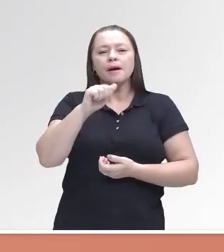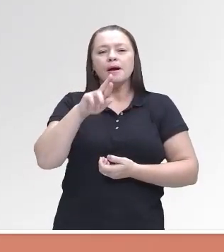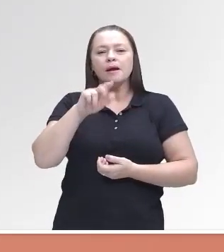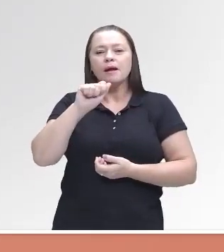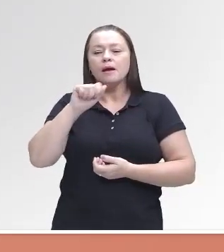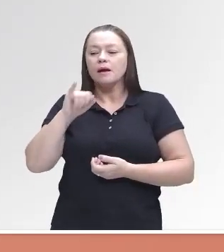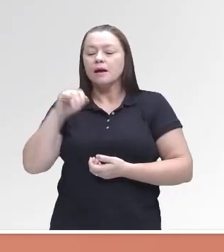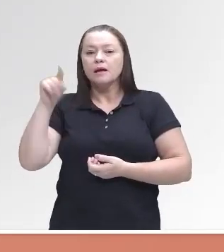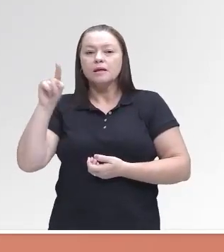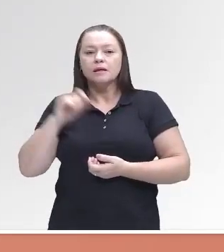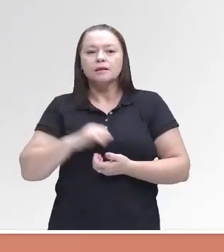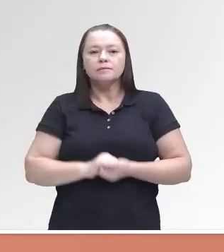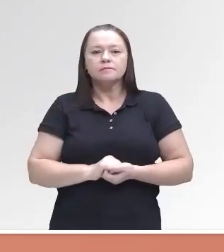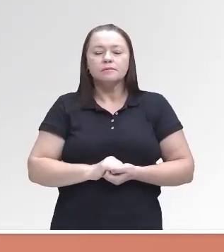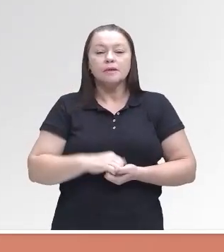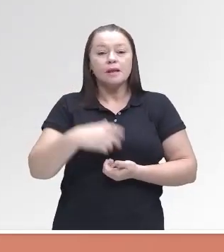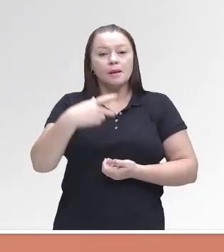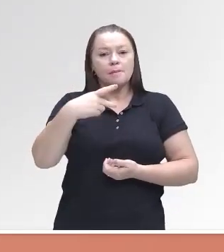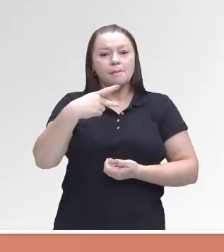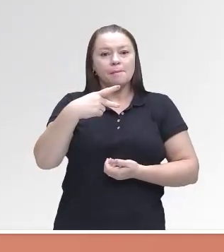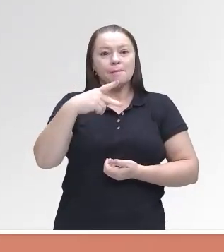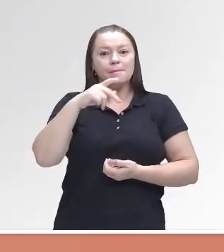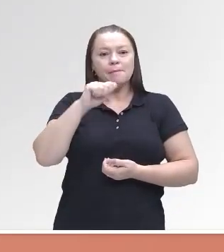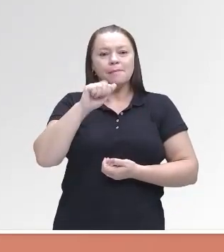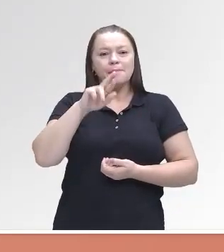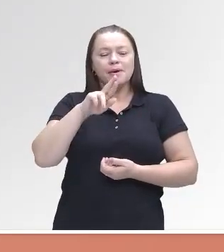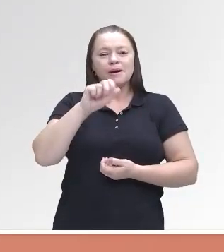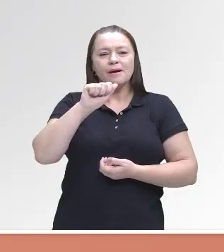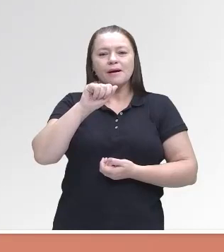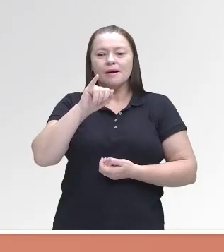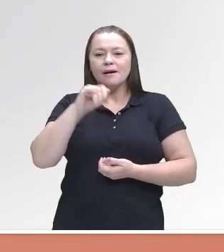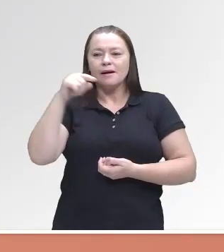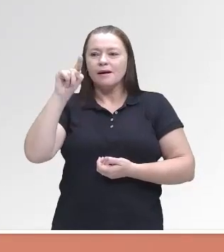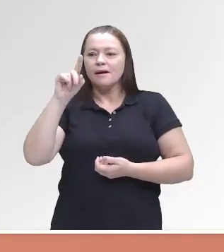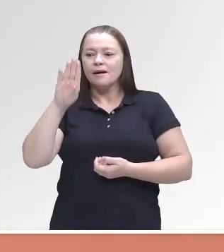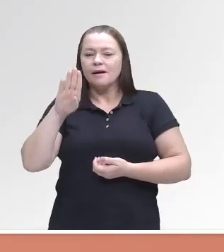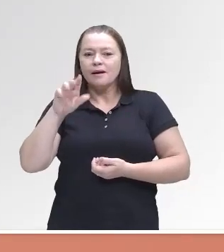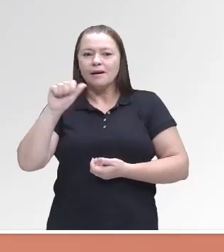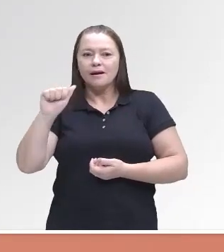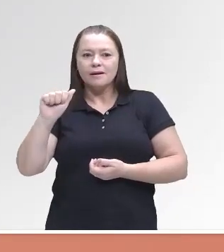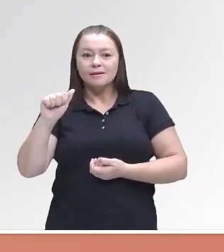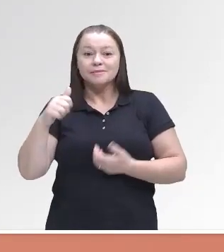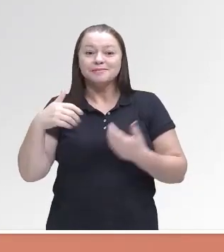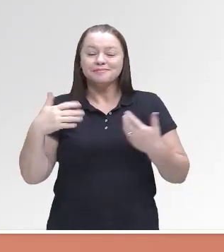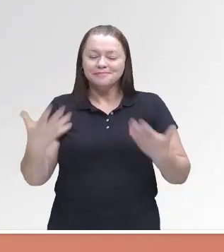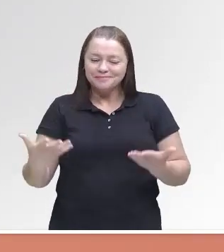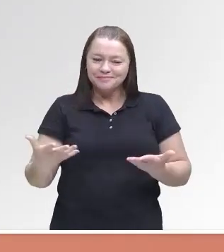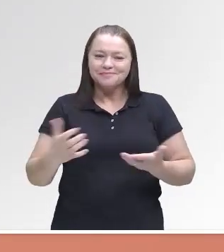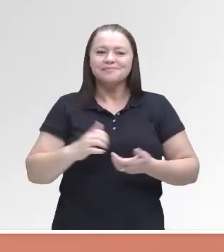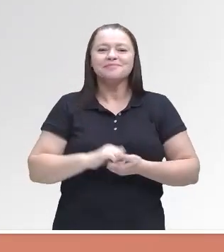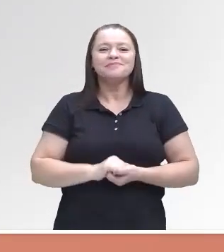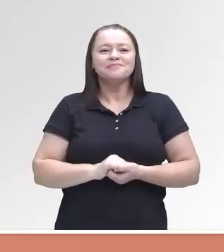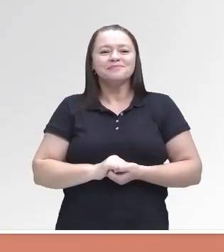Baparaí. Desembaralhando. Fica como?